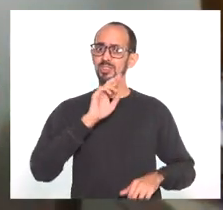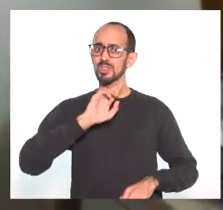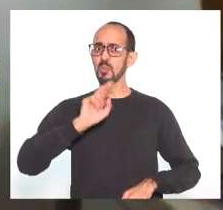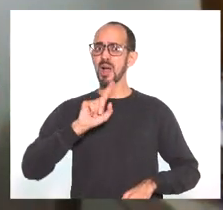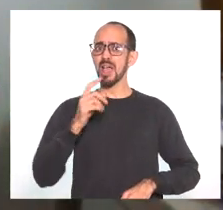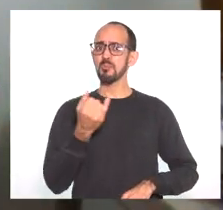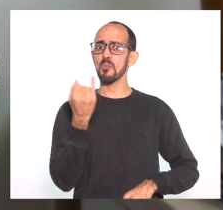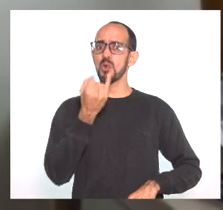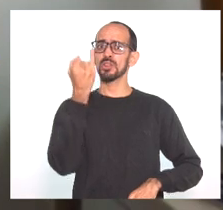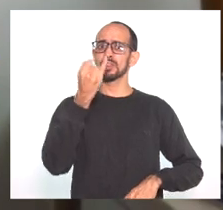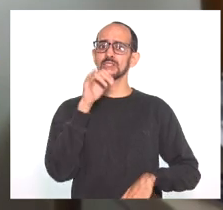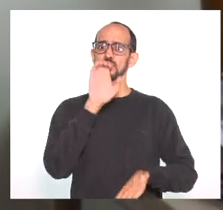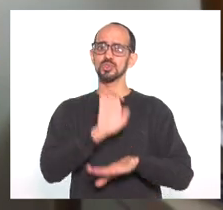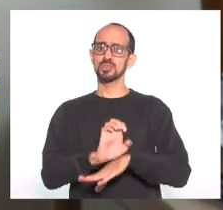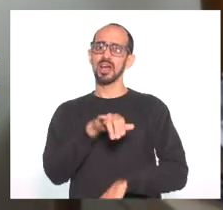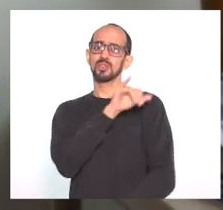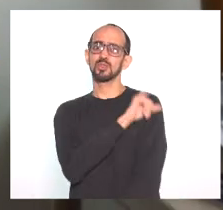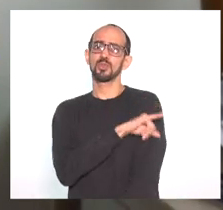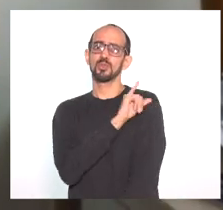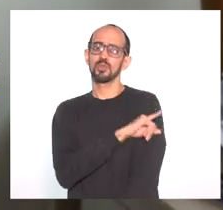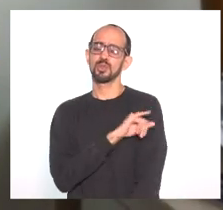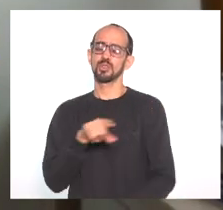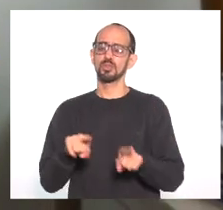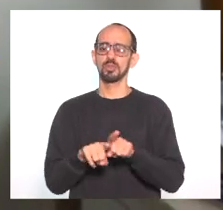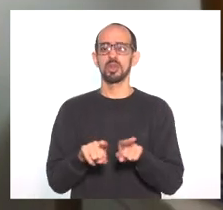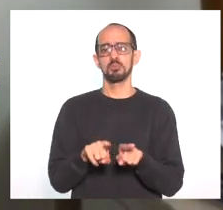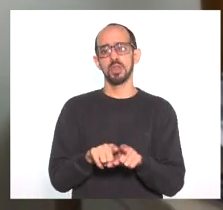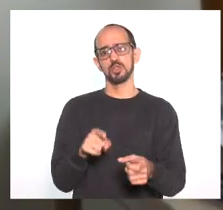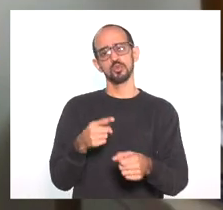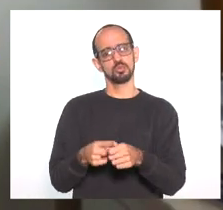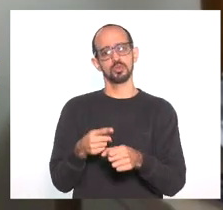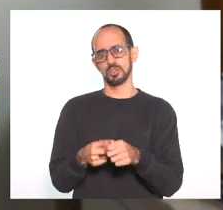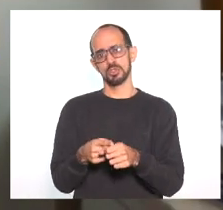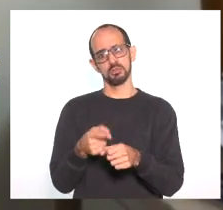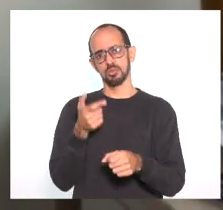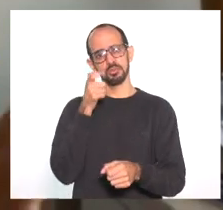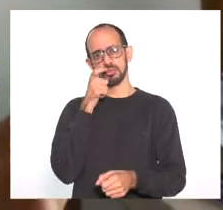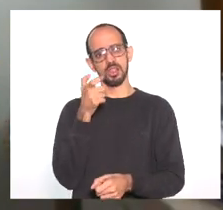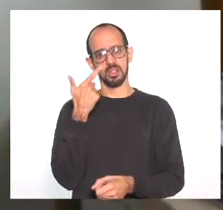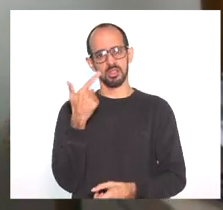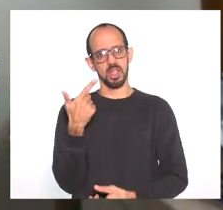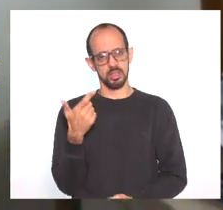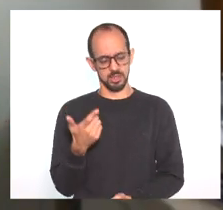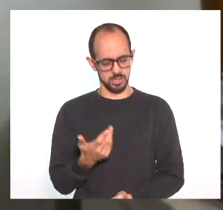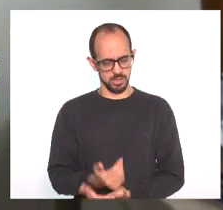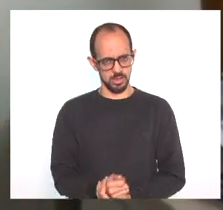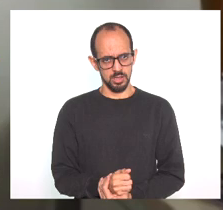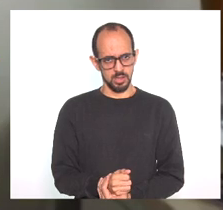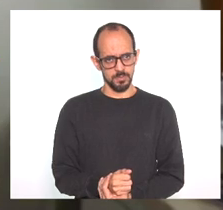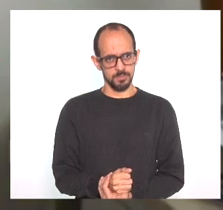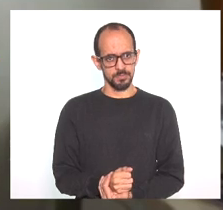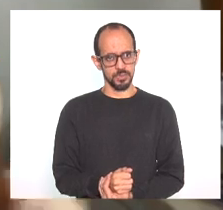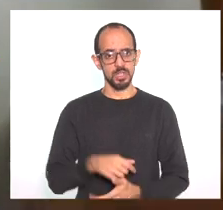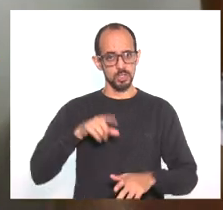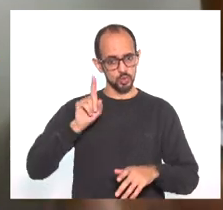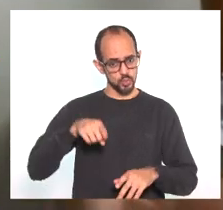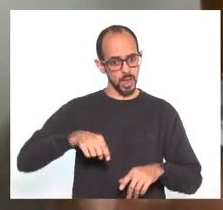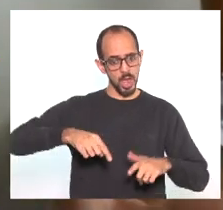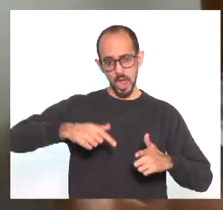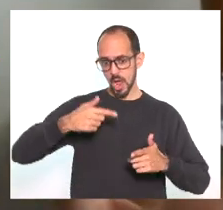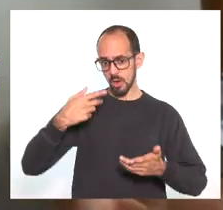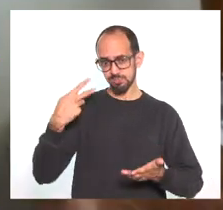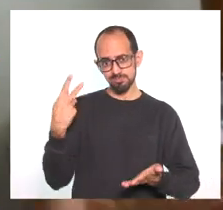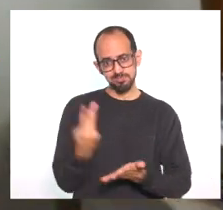caixa do Estado e dos municípios. Inclusive, em desrespeito flagrante ao princípio da